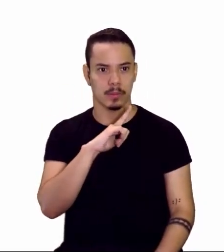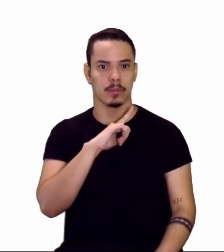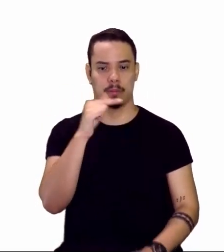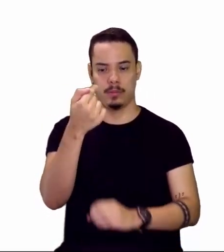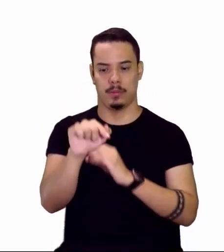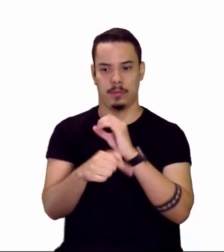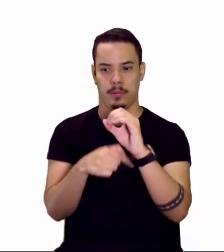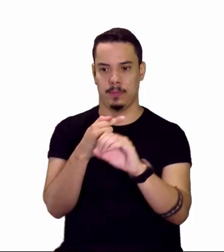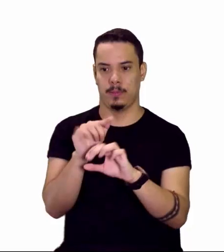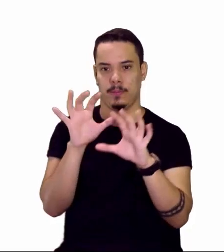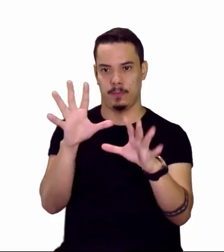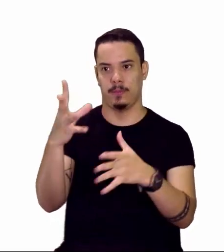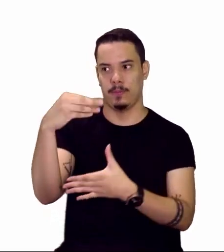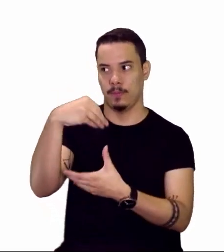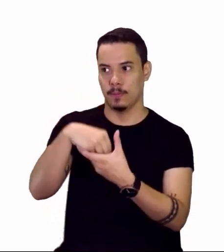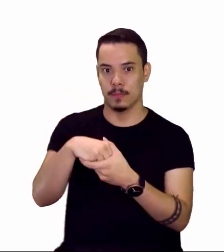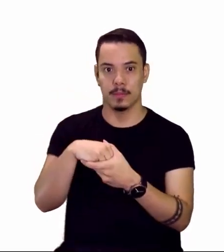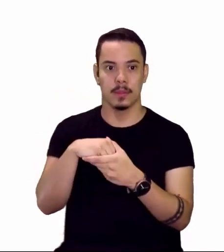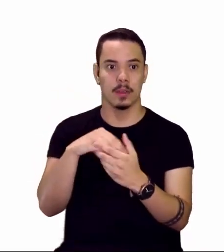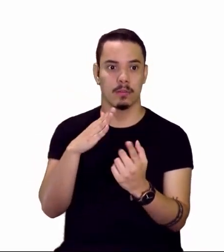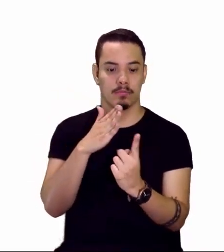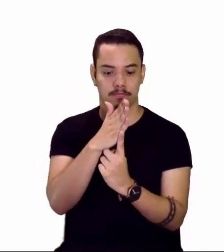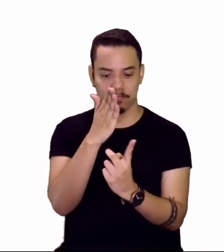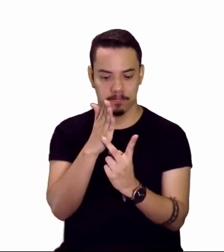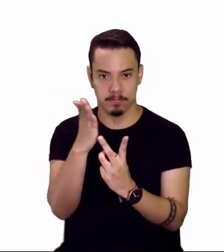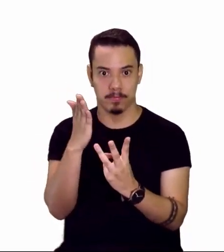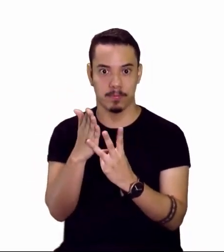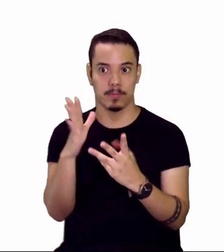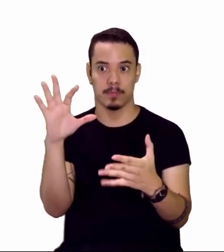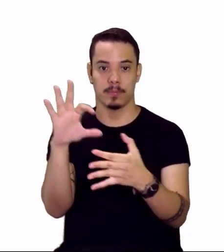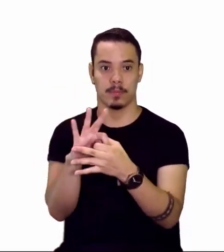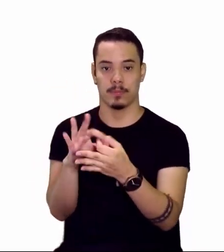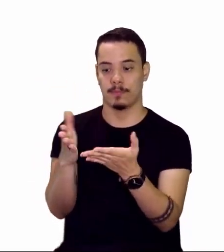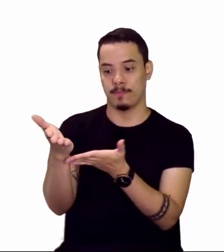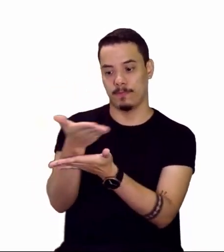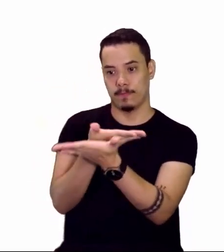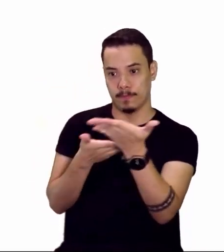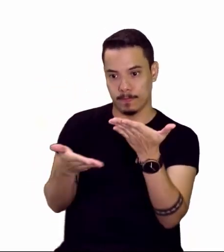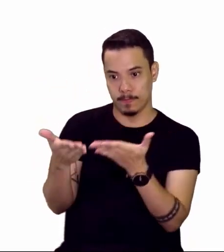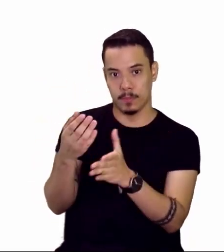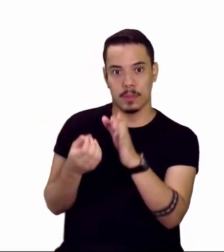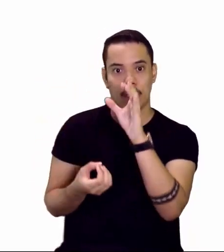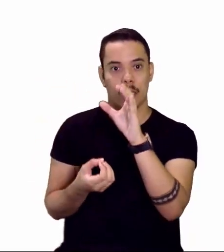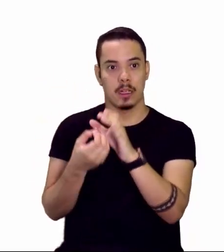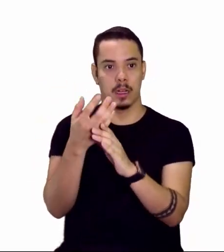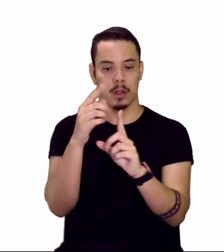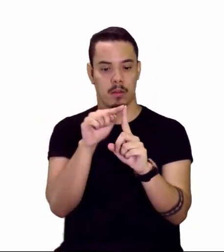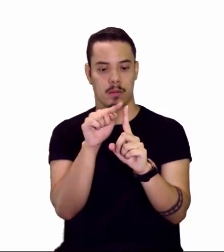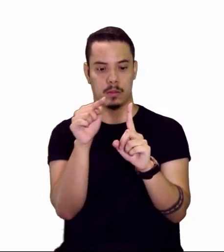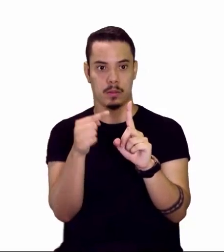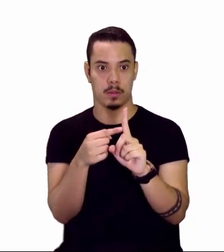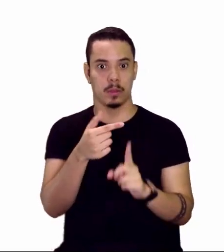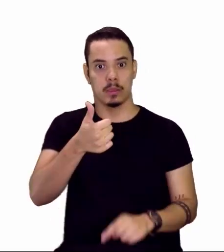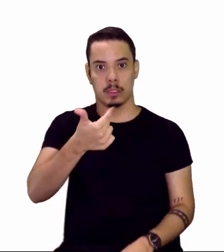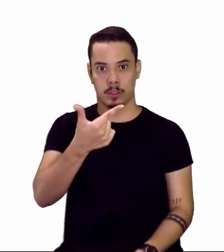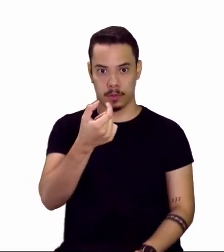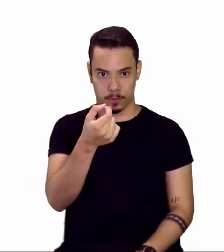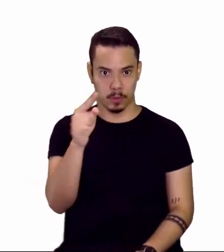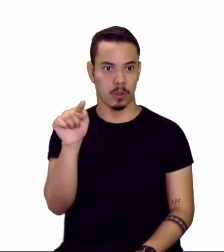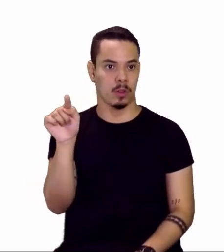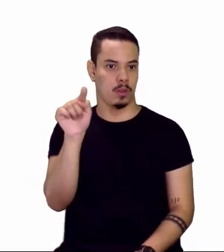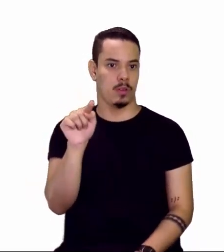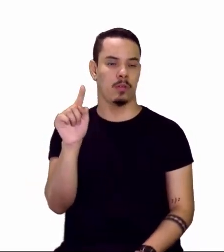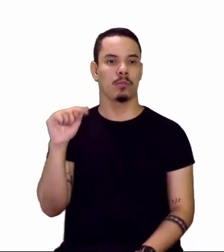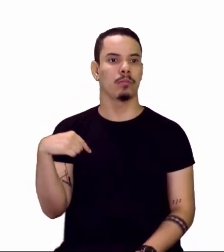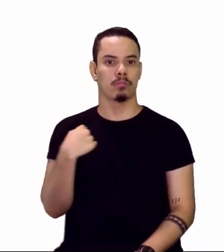elemento químico numa molécula que estiverem entre si formando um ângulo de 120 graus,